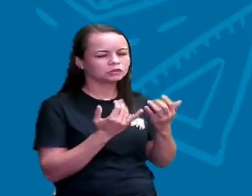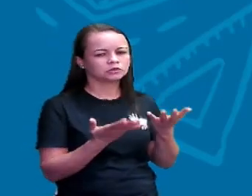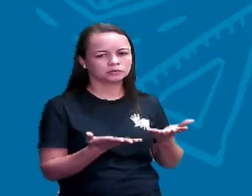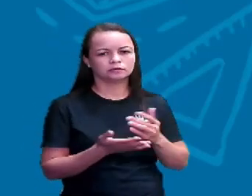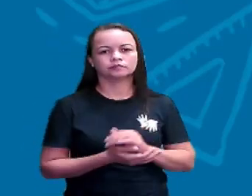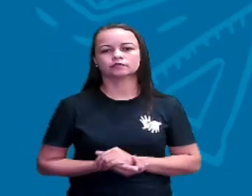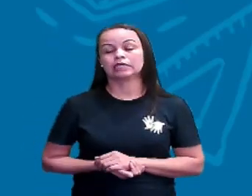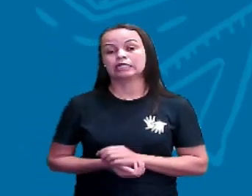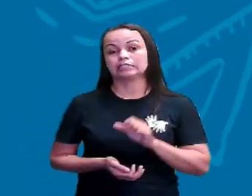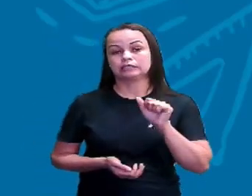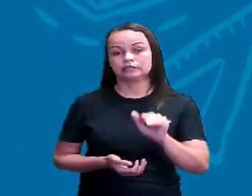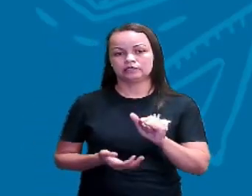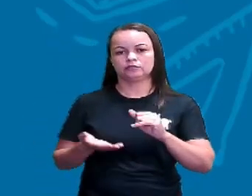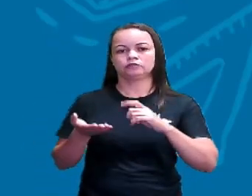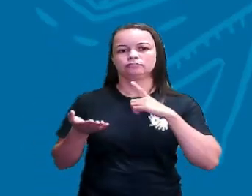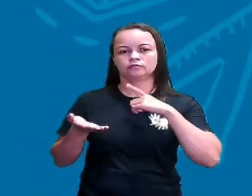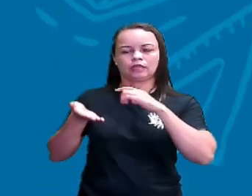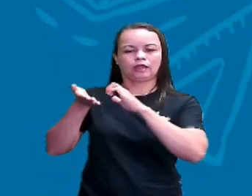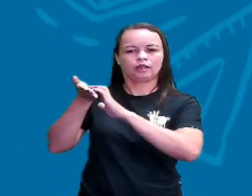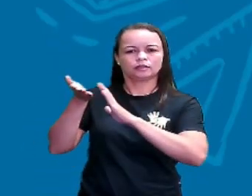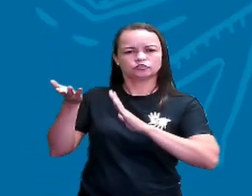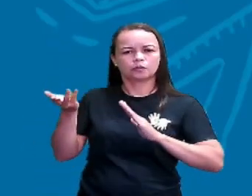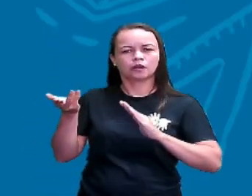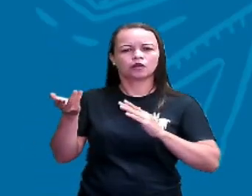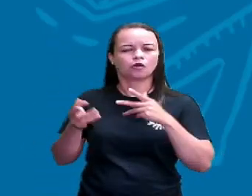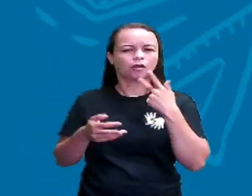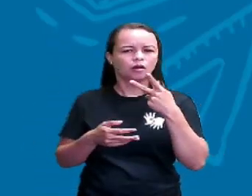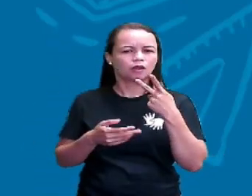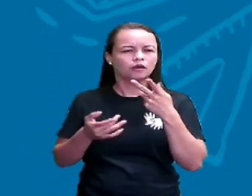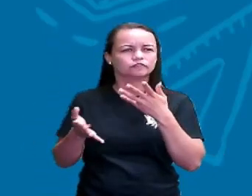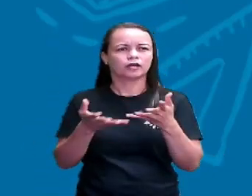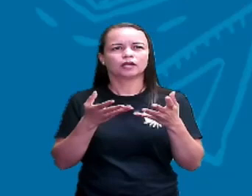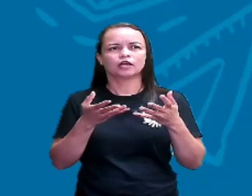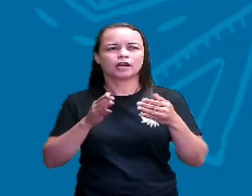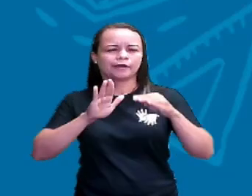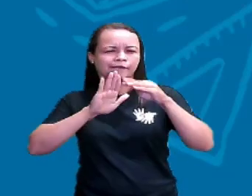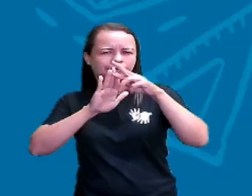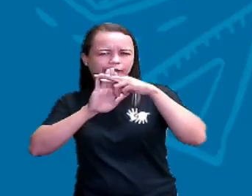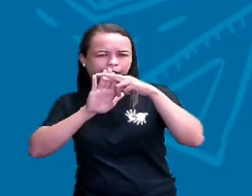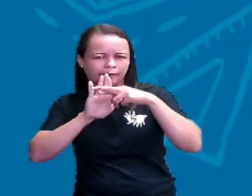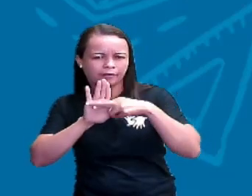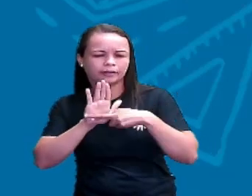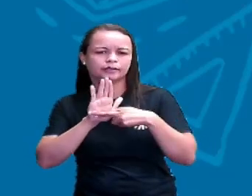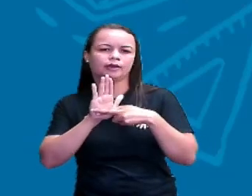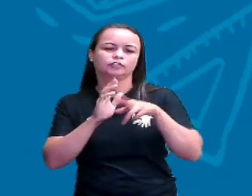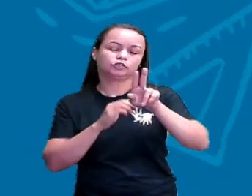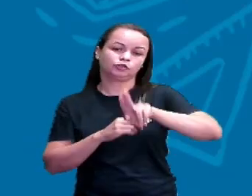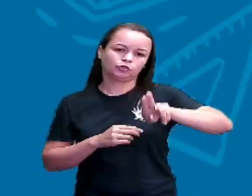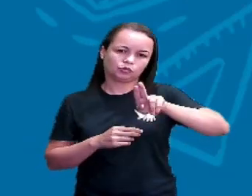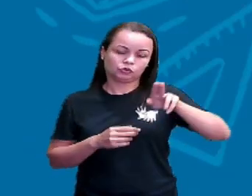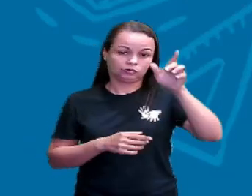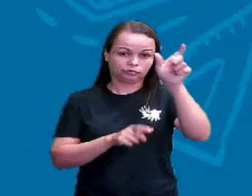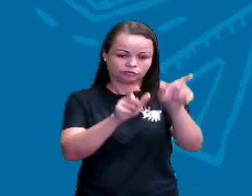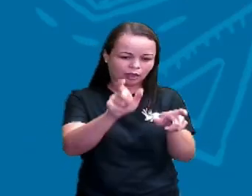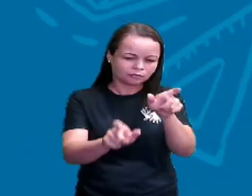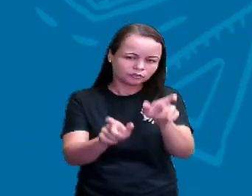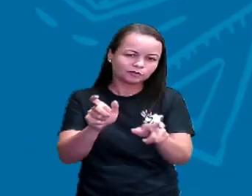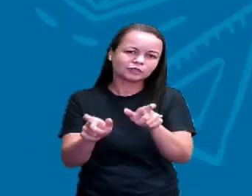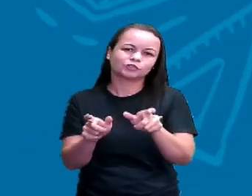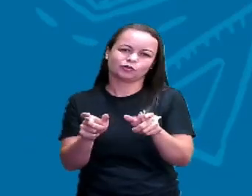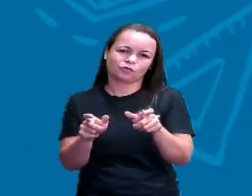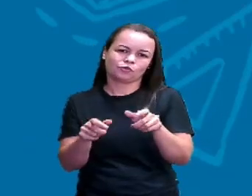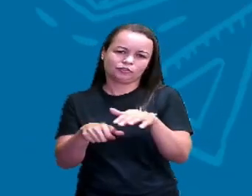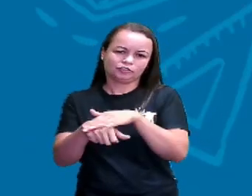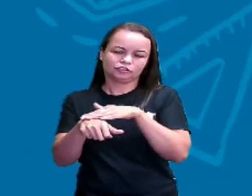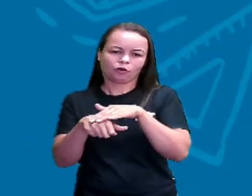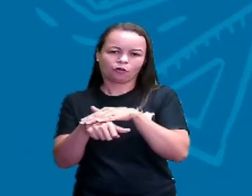língua espanhola, se a gente fosse olhar pela regra de uso das pessoas, né, do